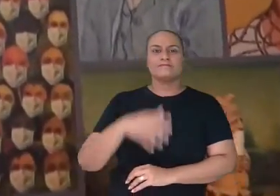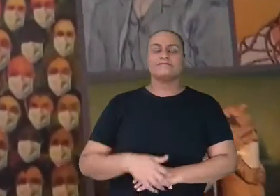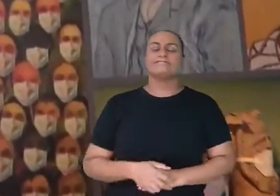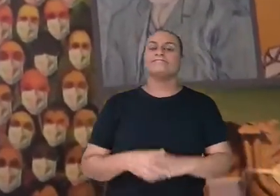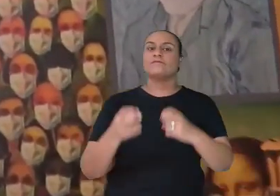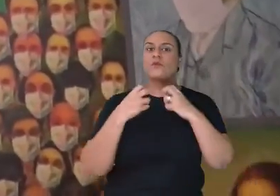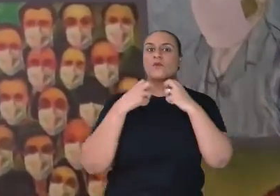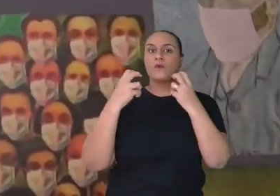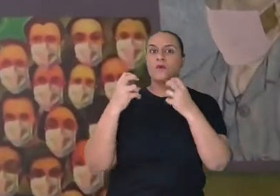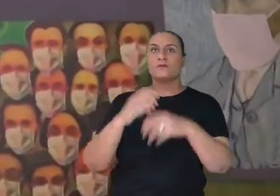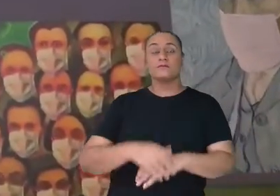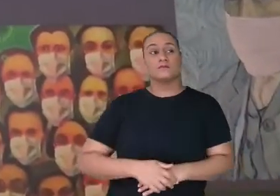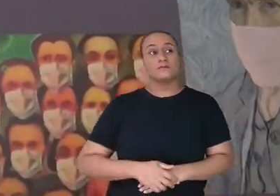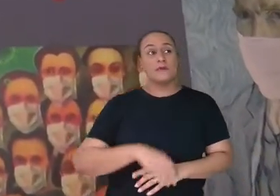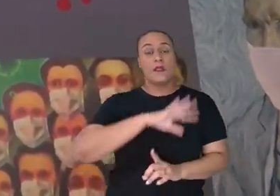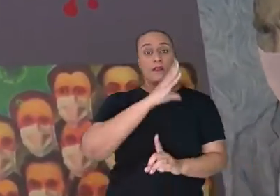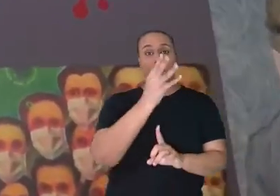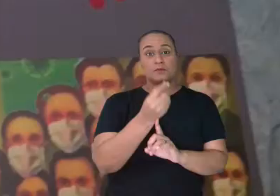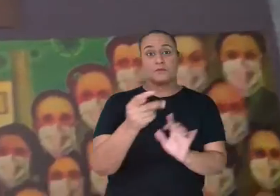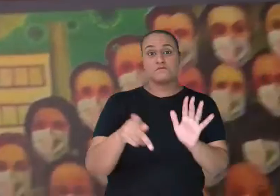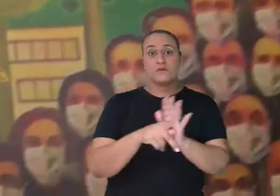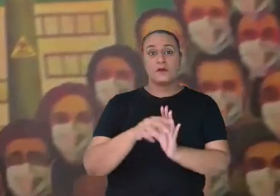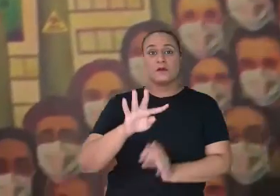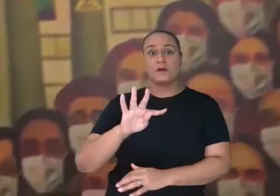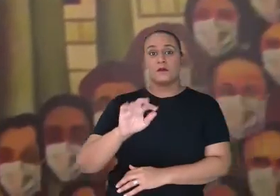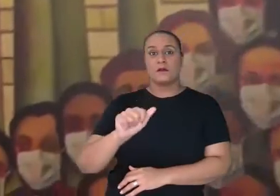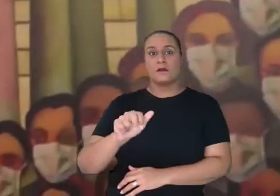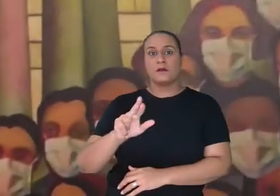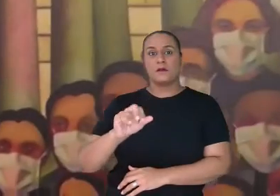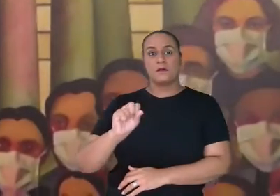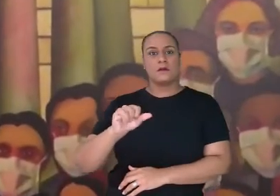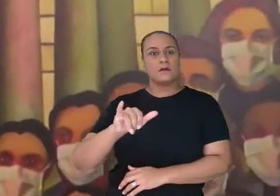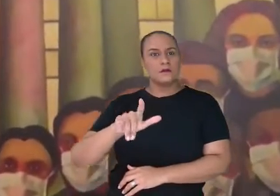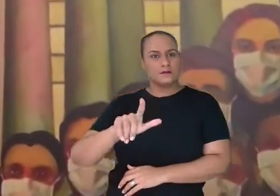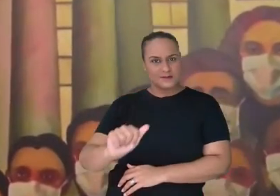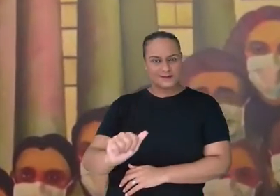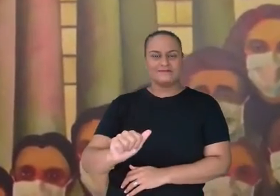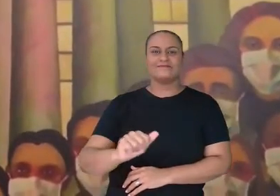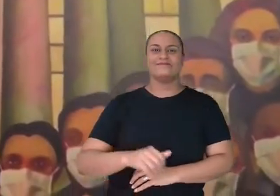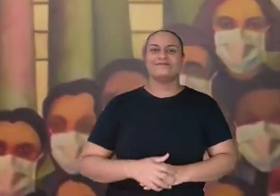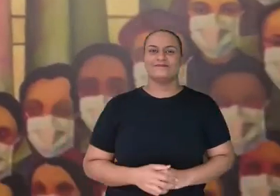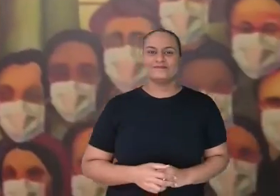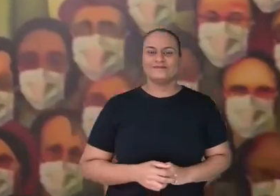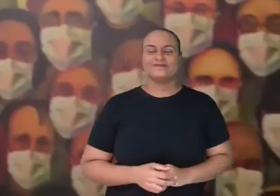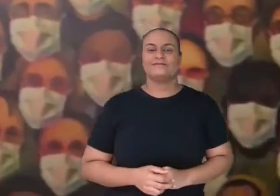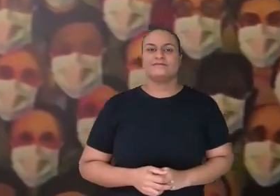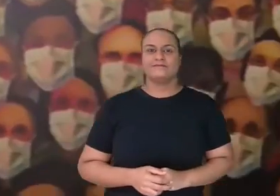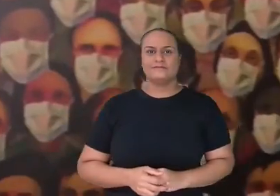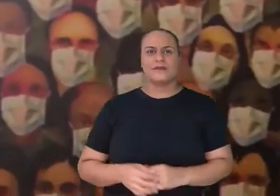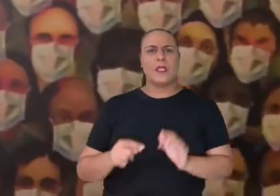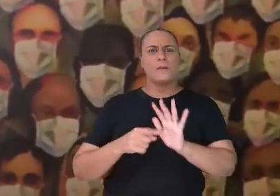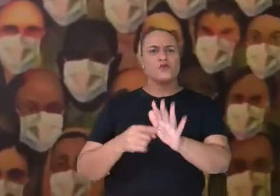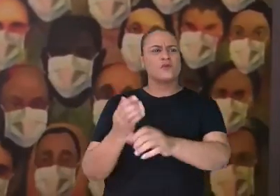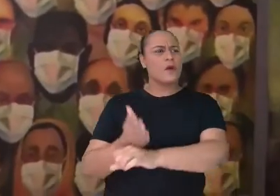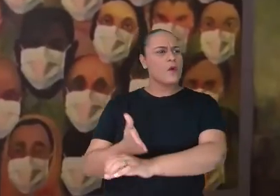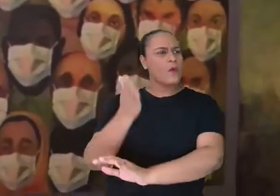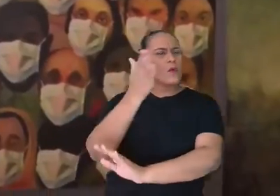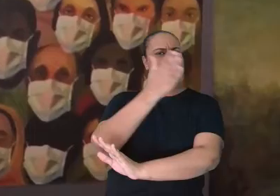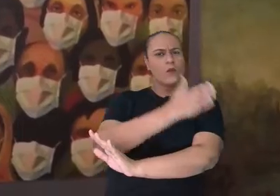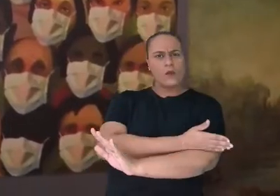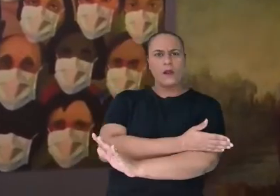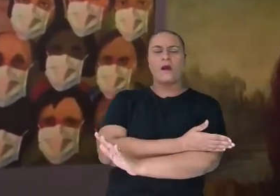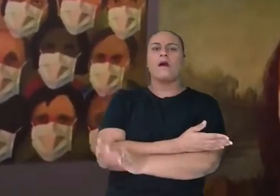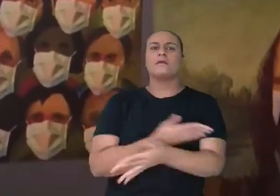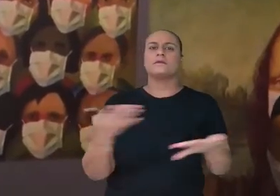essa obra da Tarsila, todas de máscara. Isso aí está remetendo à nossa contemporaneidade, né? Sim, um diálogo com o nosso tempo,